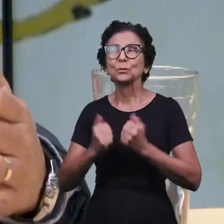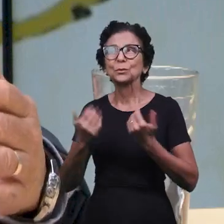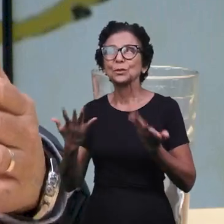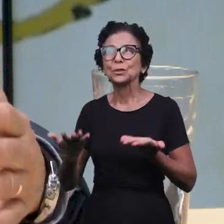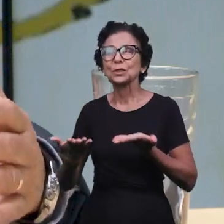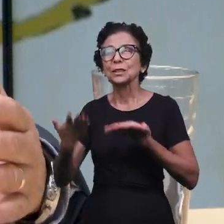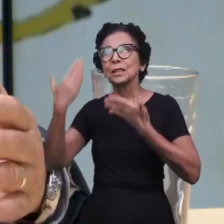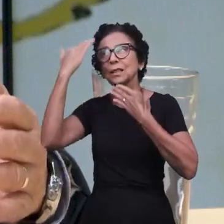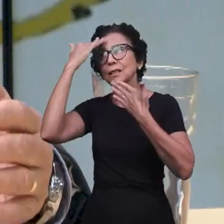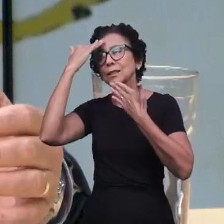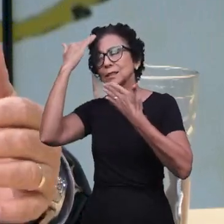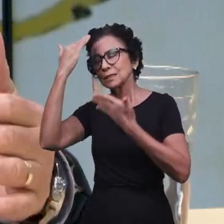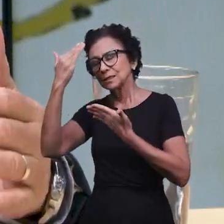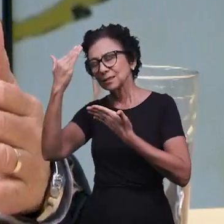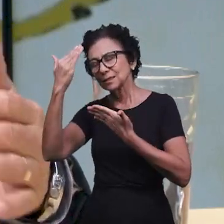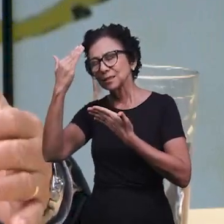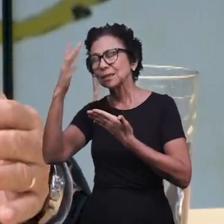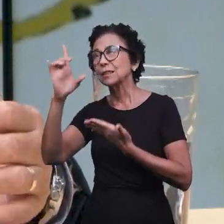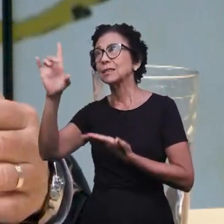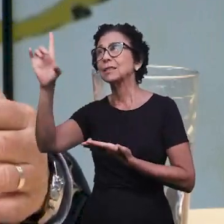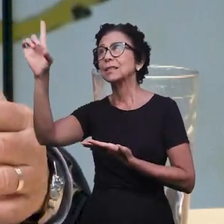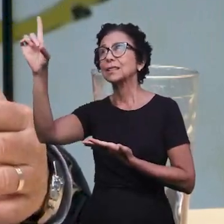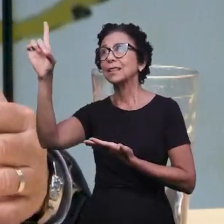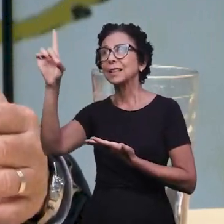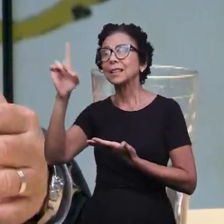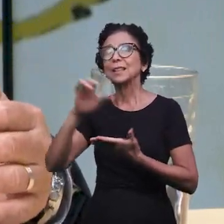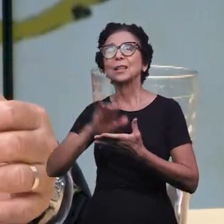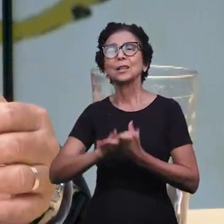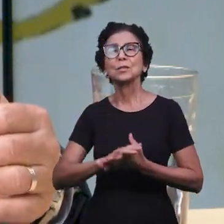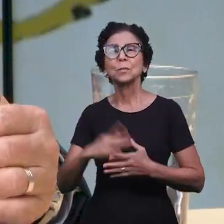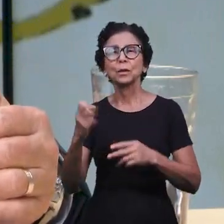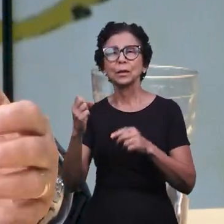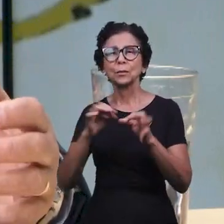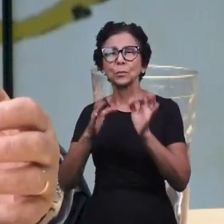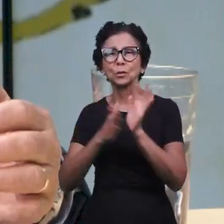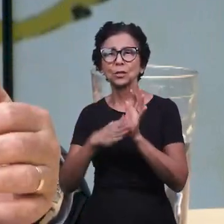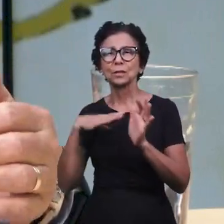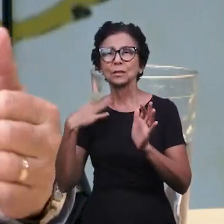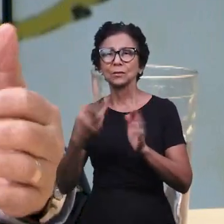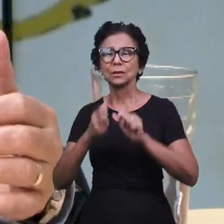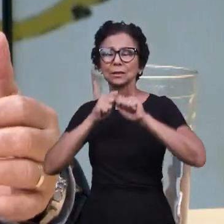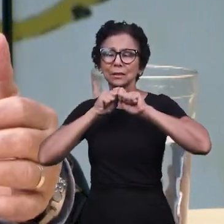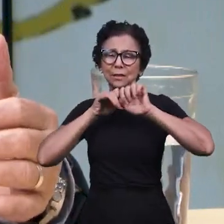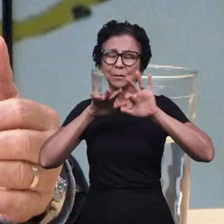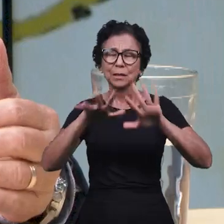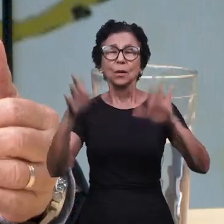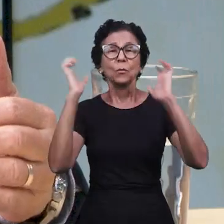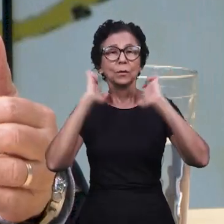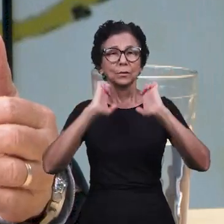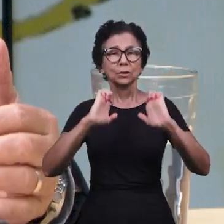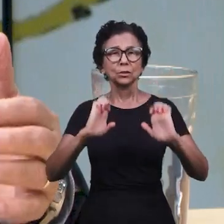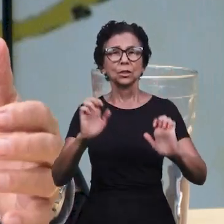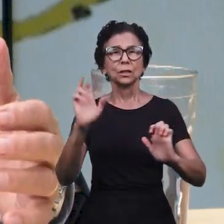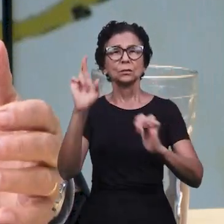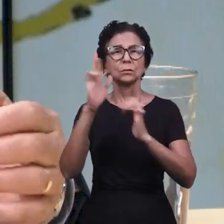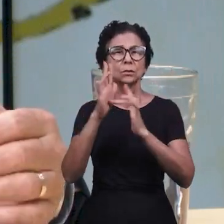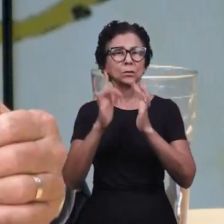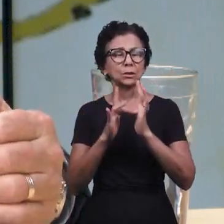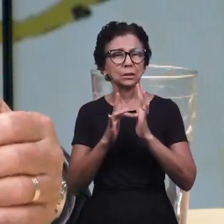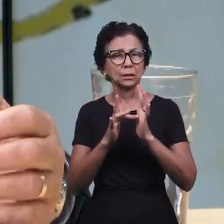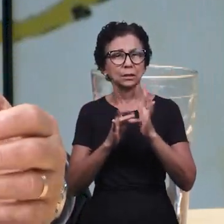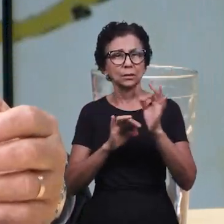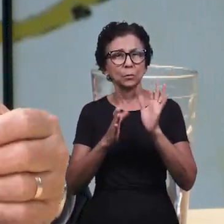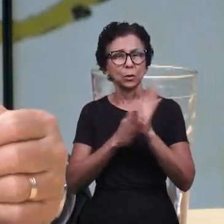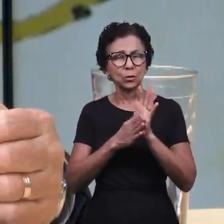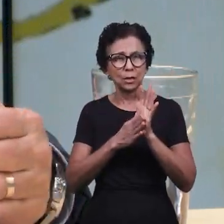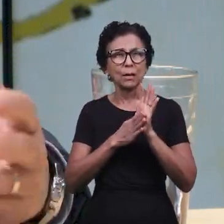de gratidão. A nossa gratidão pela expansão da obra, pelo Evangelho de Jesus, né, o Evangelho eterno de Jesus, que